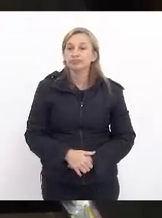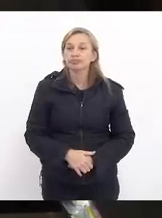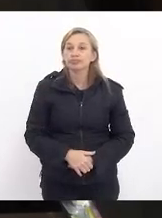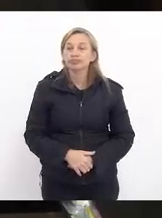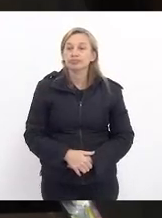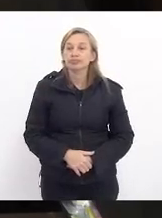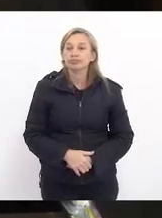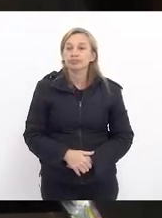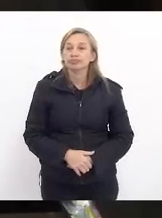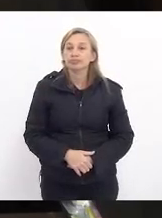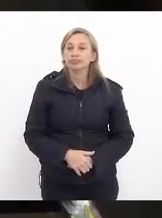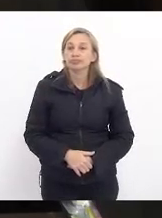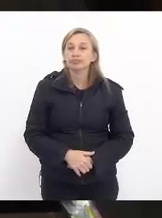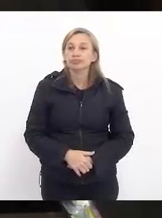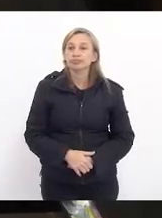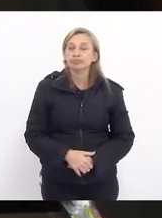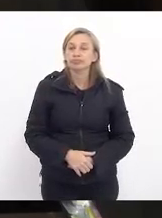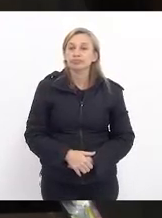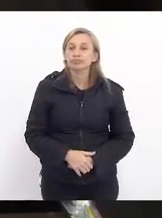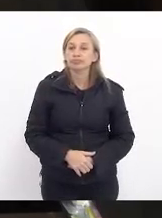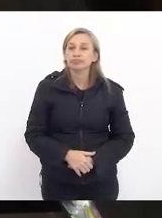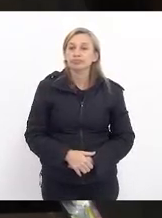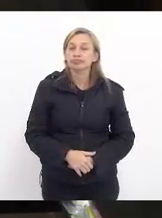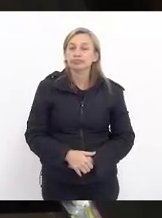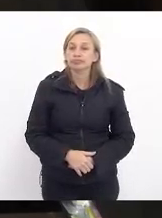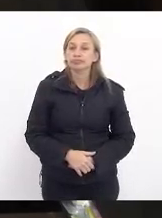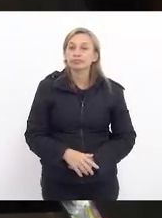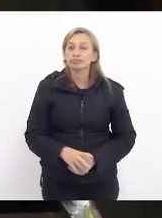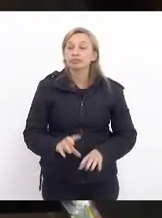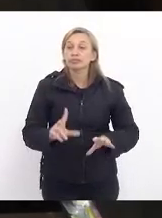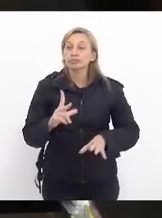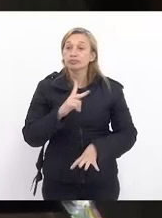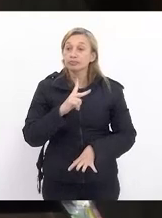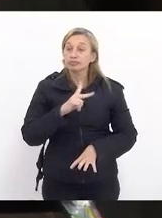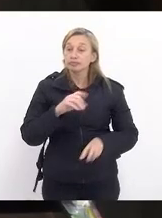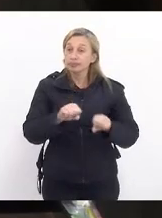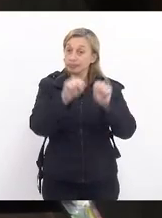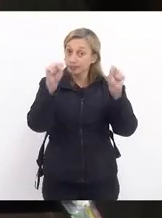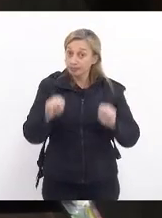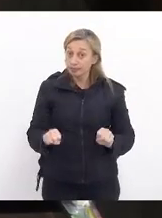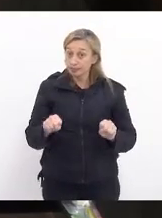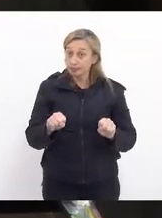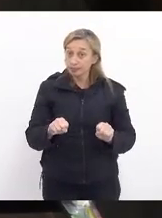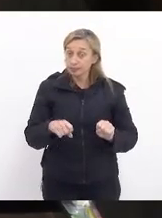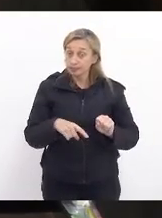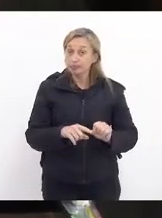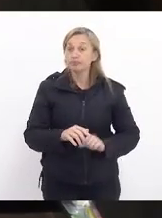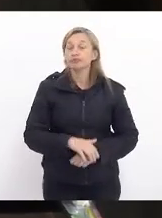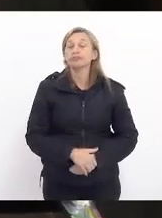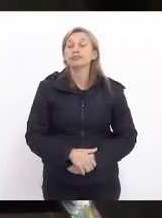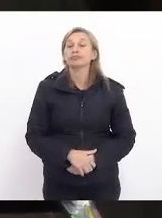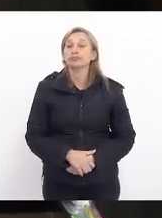um sistema o próprio assistencial